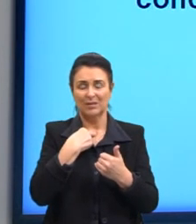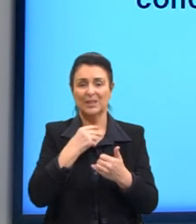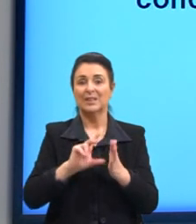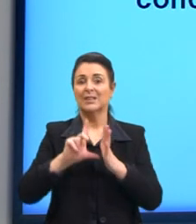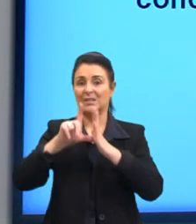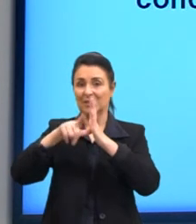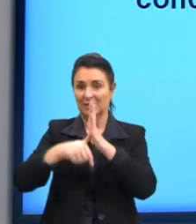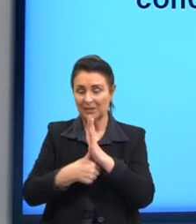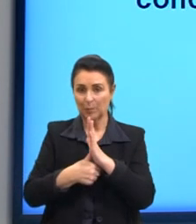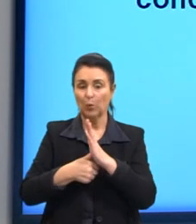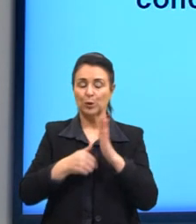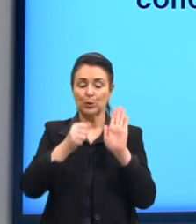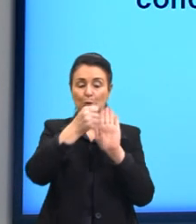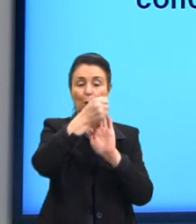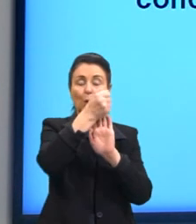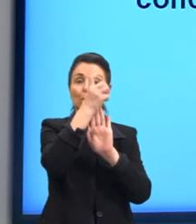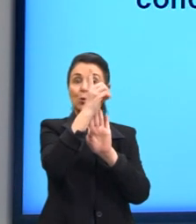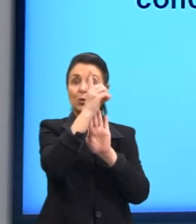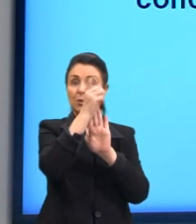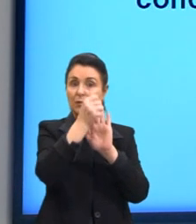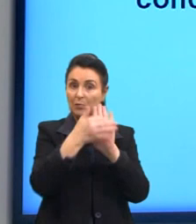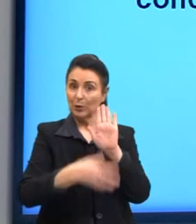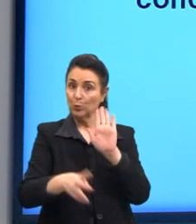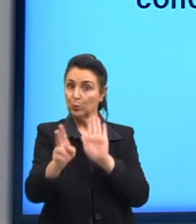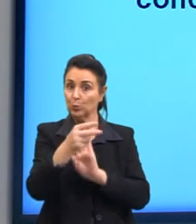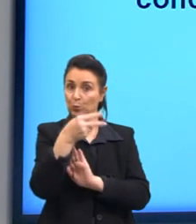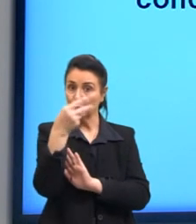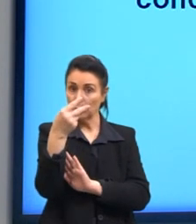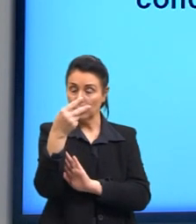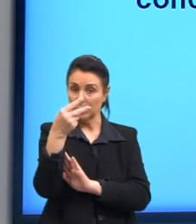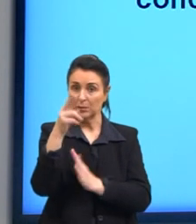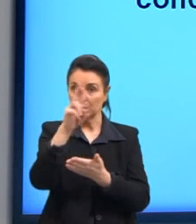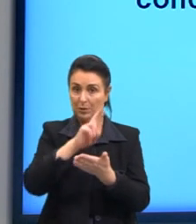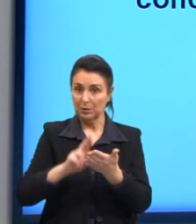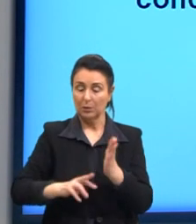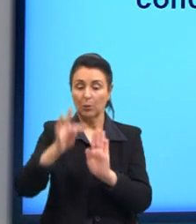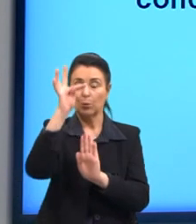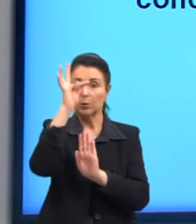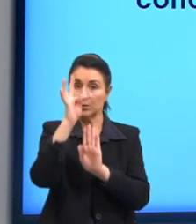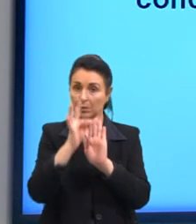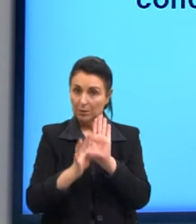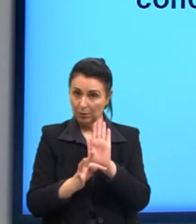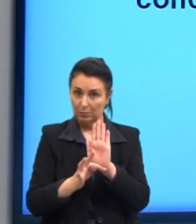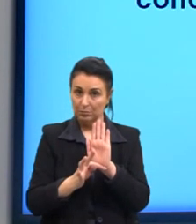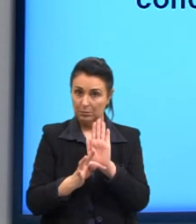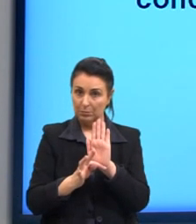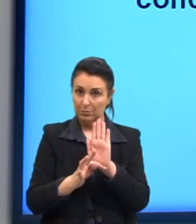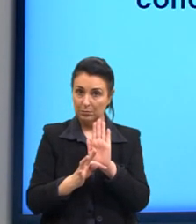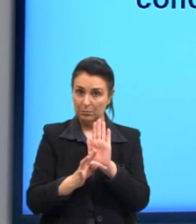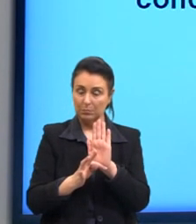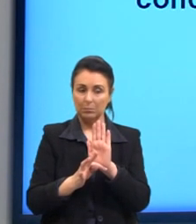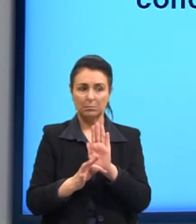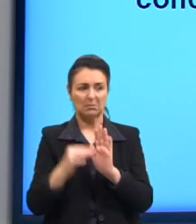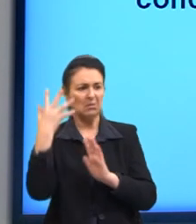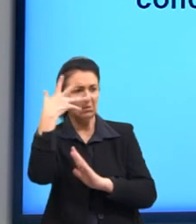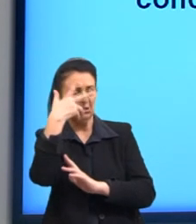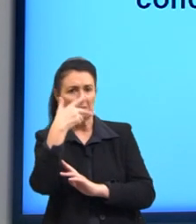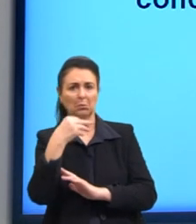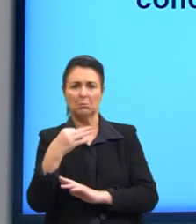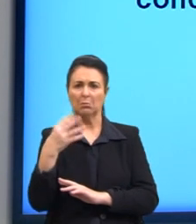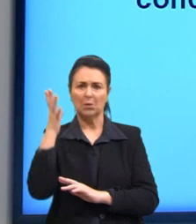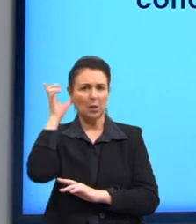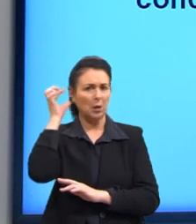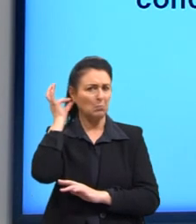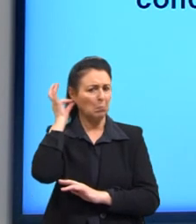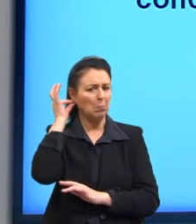lá no desenvolvimento dois dessa mesma redação o texto lindo maravilhoso com